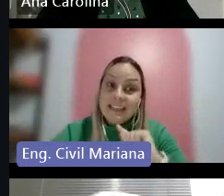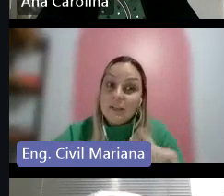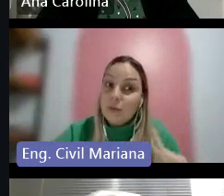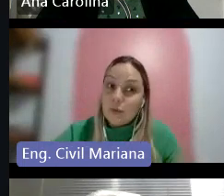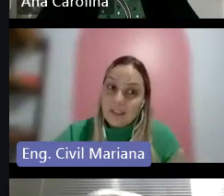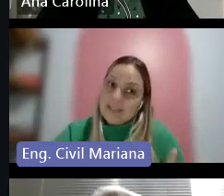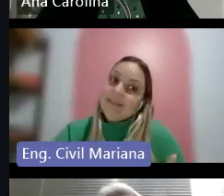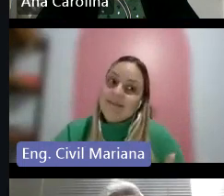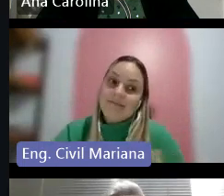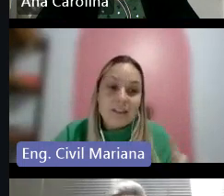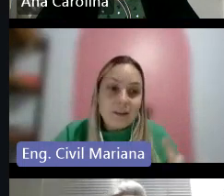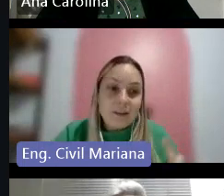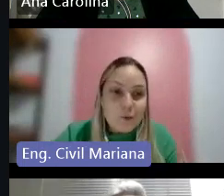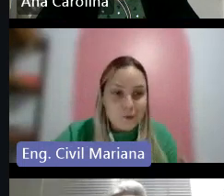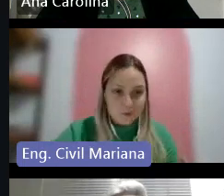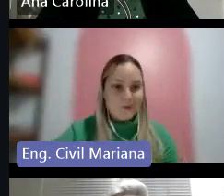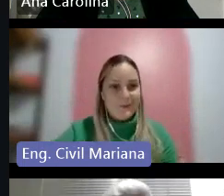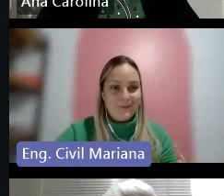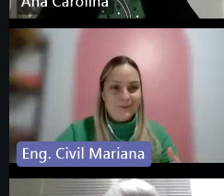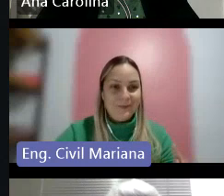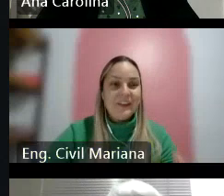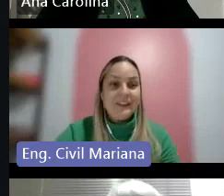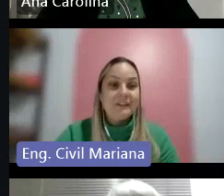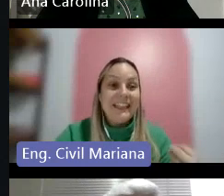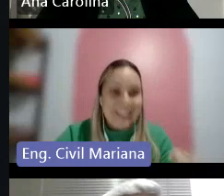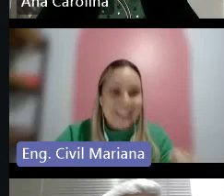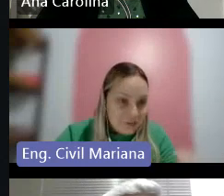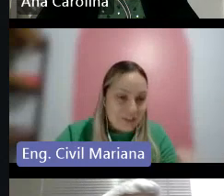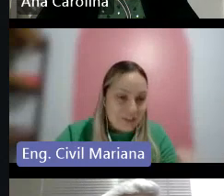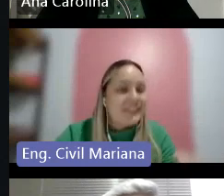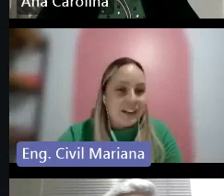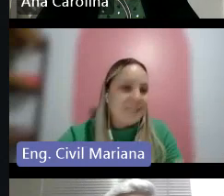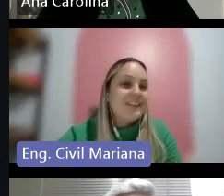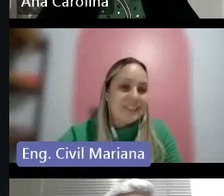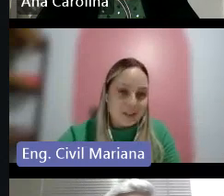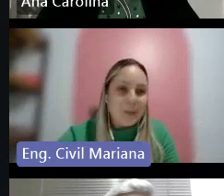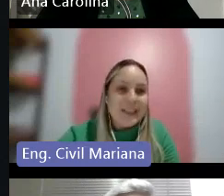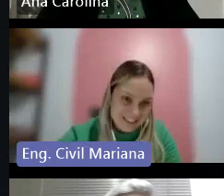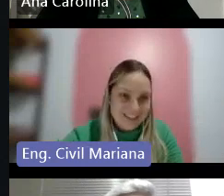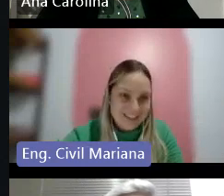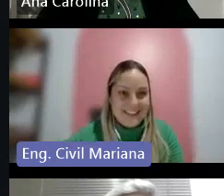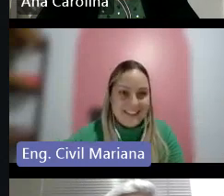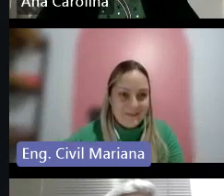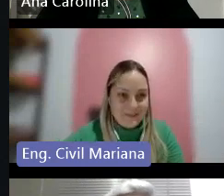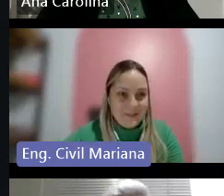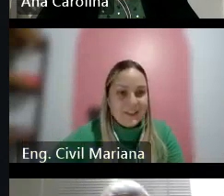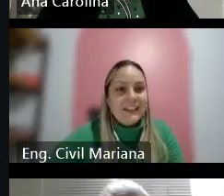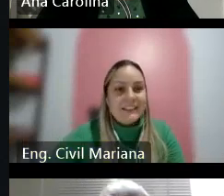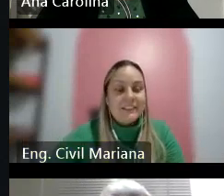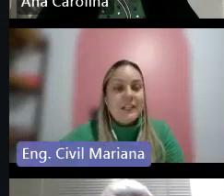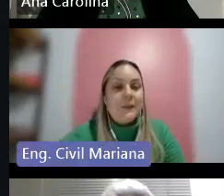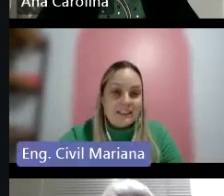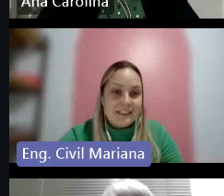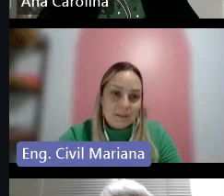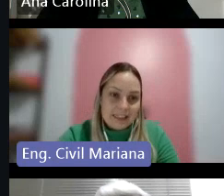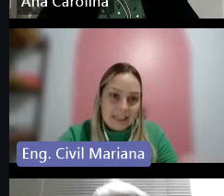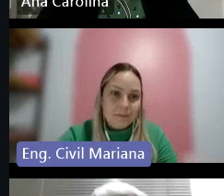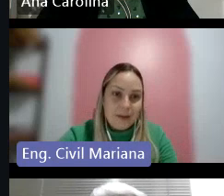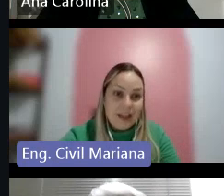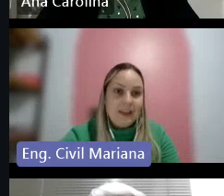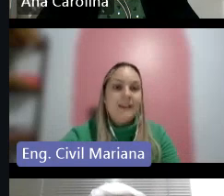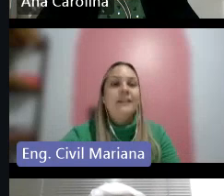é literatura, não é Google. Então, tem livros que falam que são coisas iguais. Então, a gente